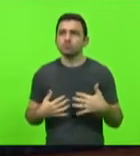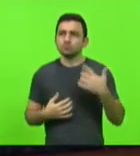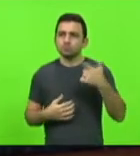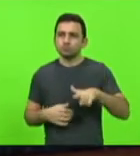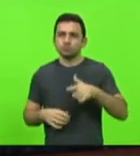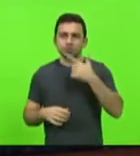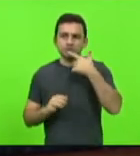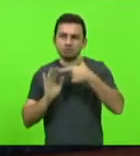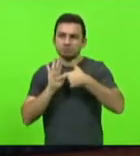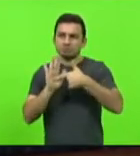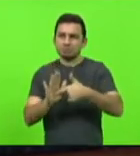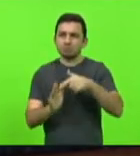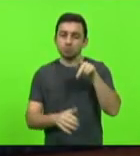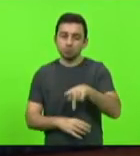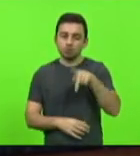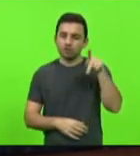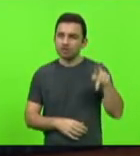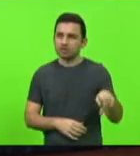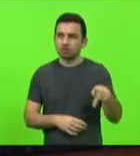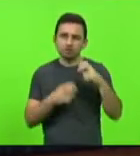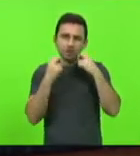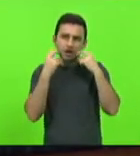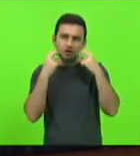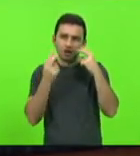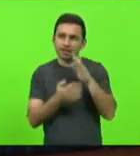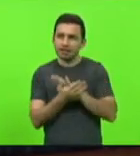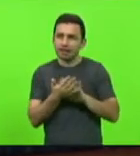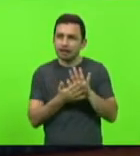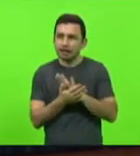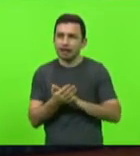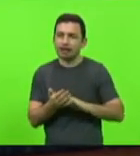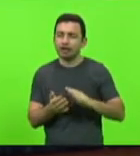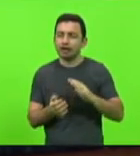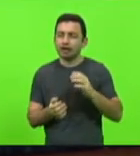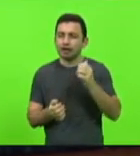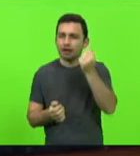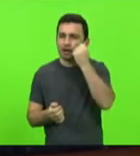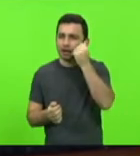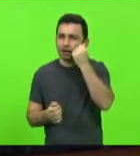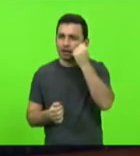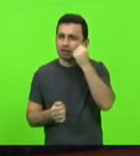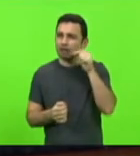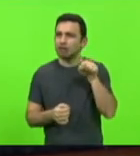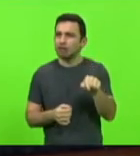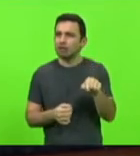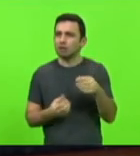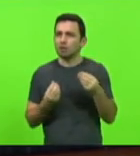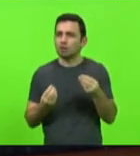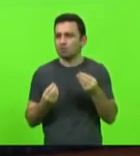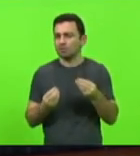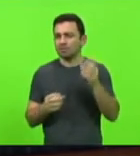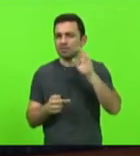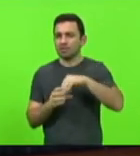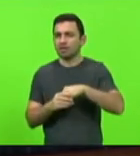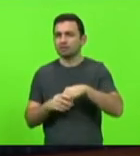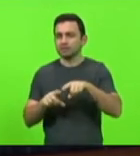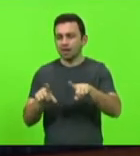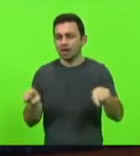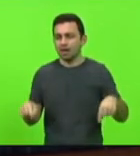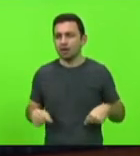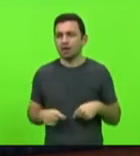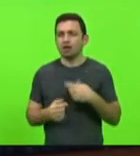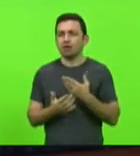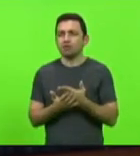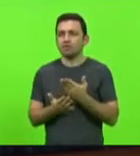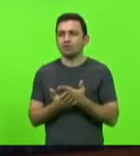de professor sem vergonha, cara de pau, fazendo militância dentro de sala de aula. E não é só isso, tem